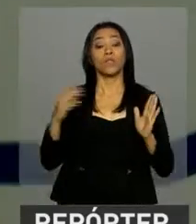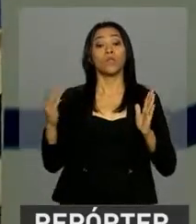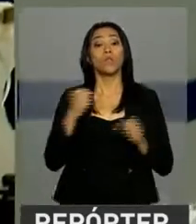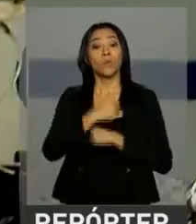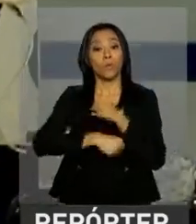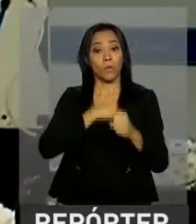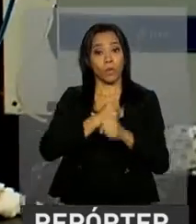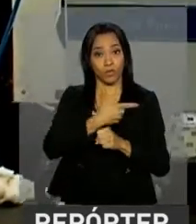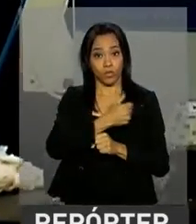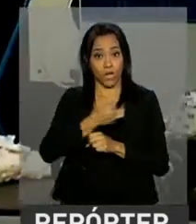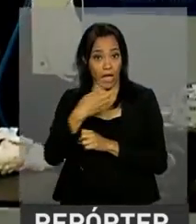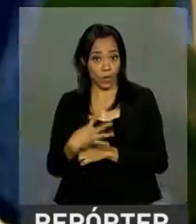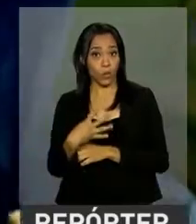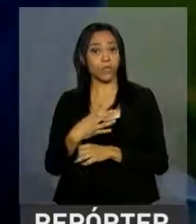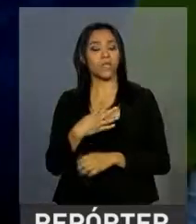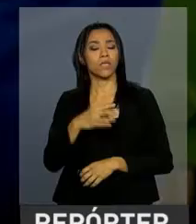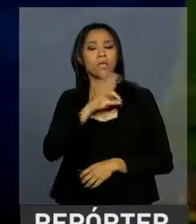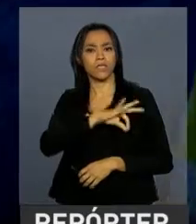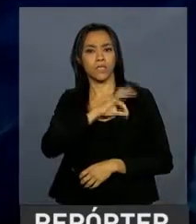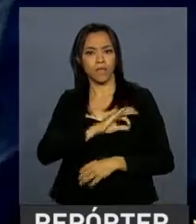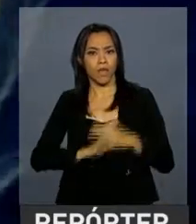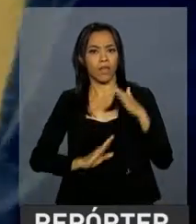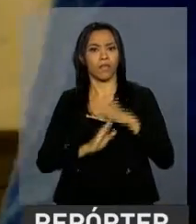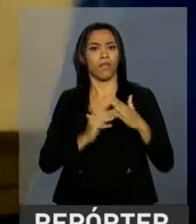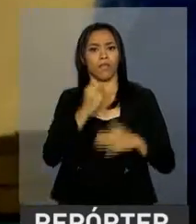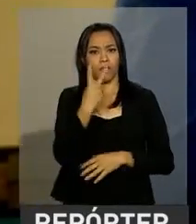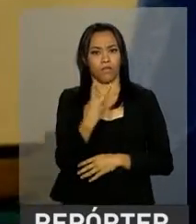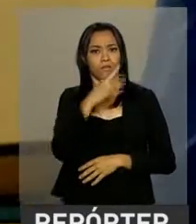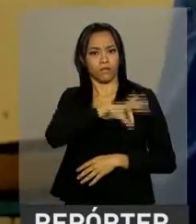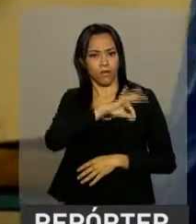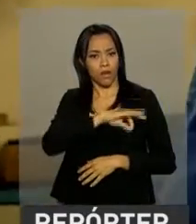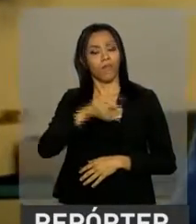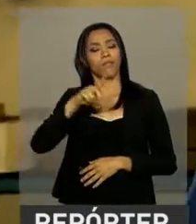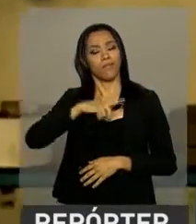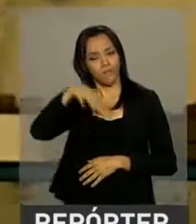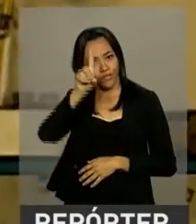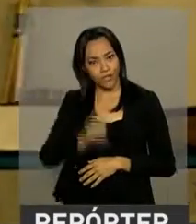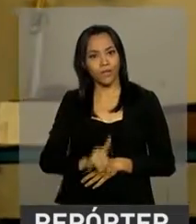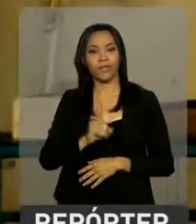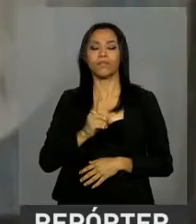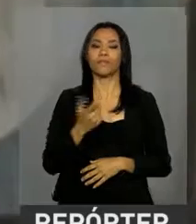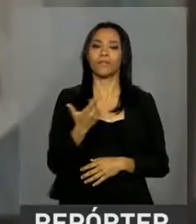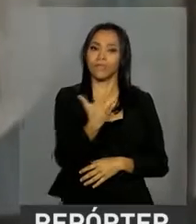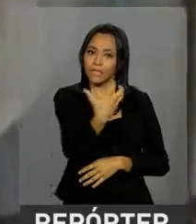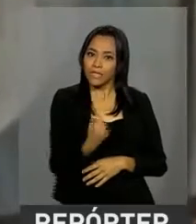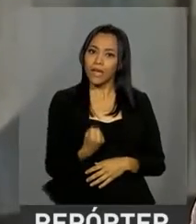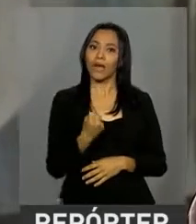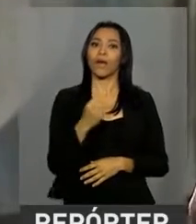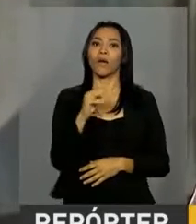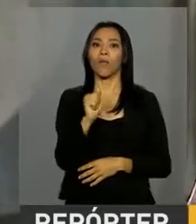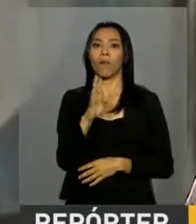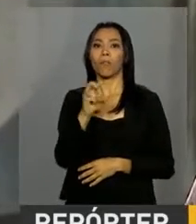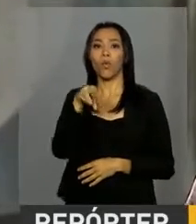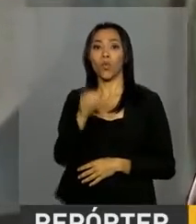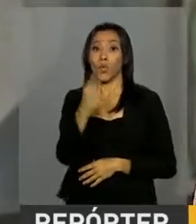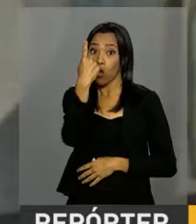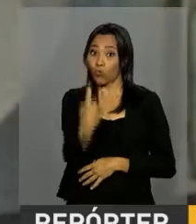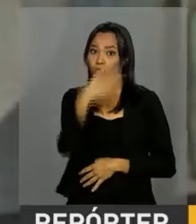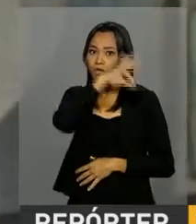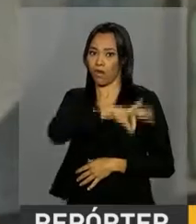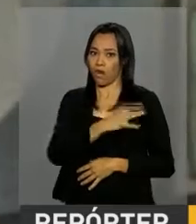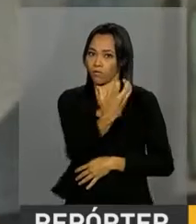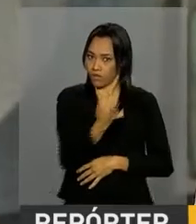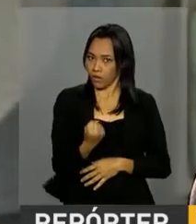que recebiam menos de dois salários mínimos têm direito ao valor de um salário mínimo de